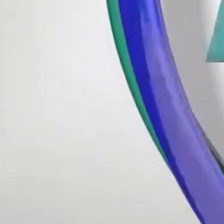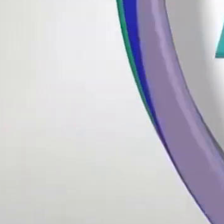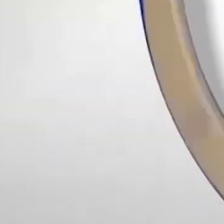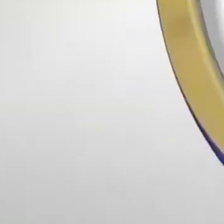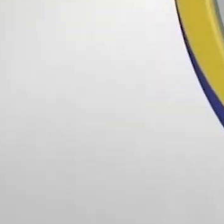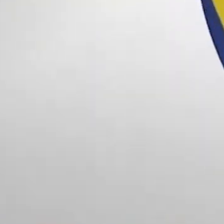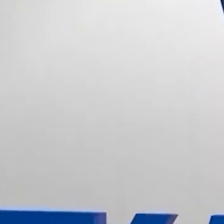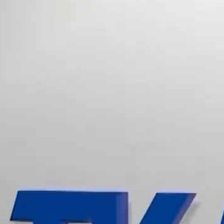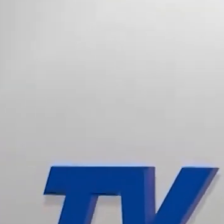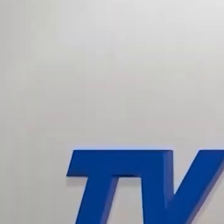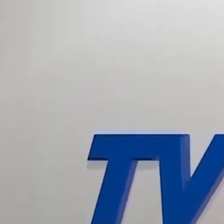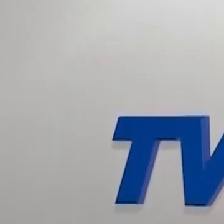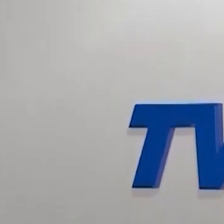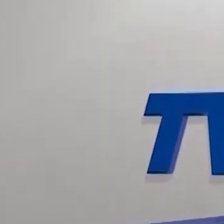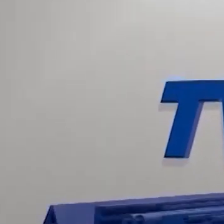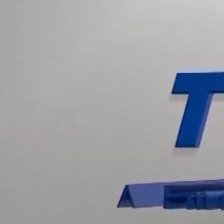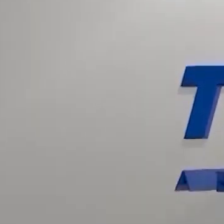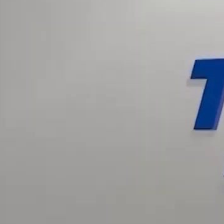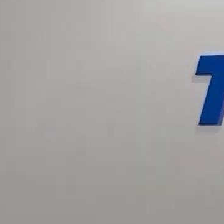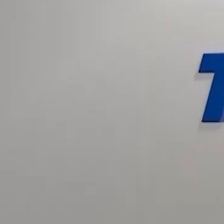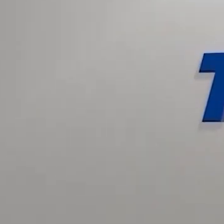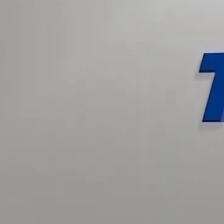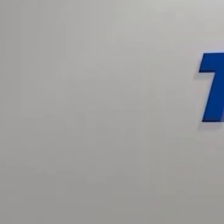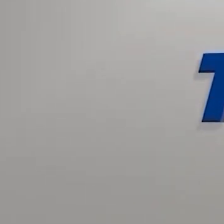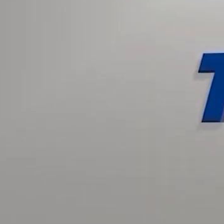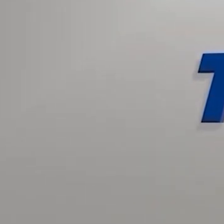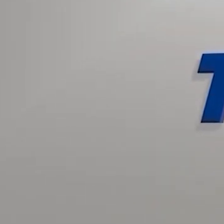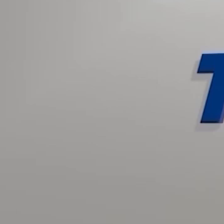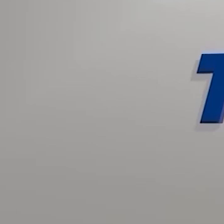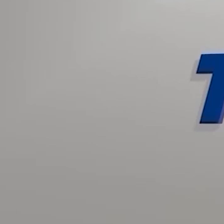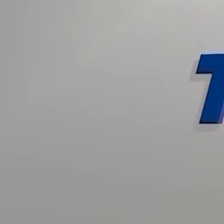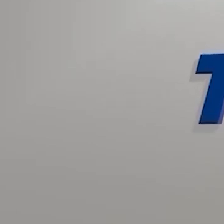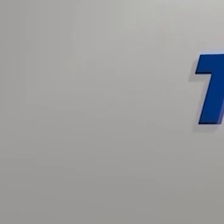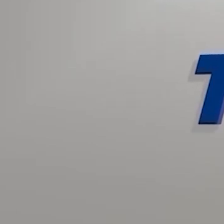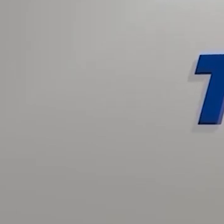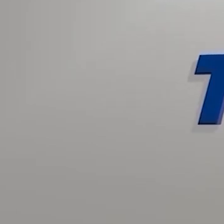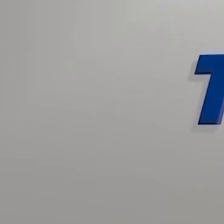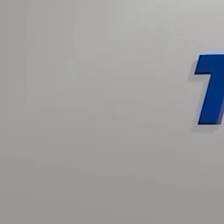TV Fortaleza, a emissora da Casa do Povo.